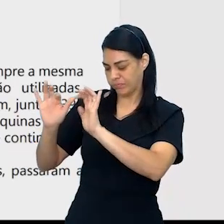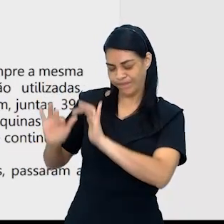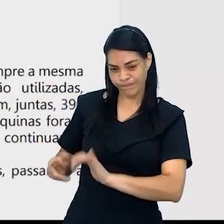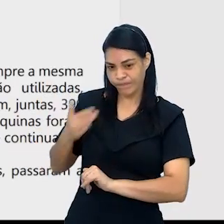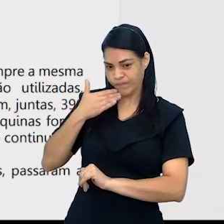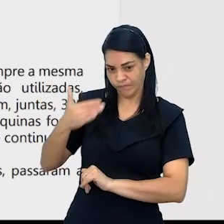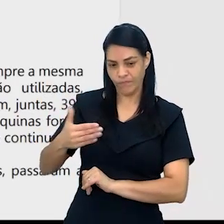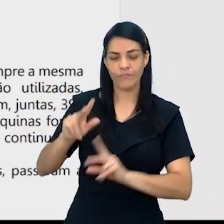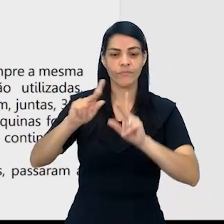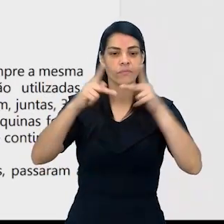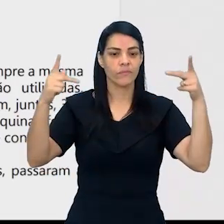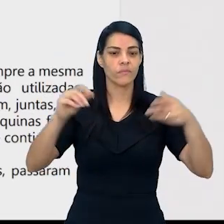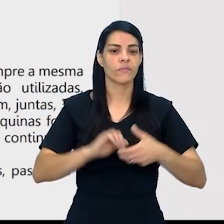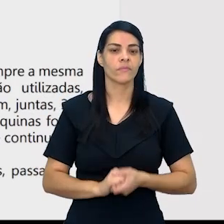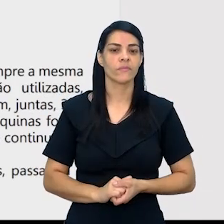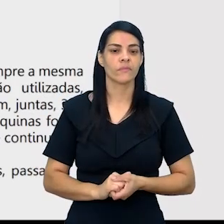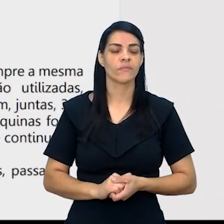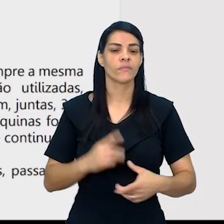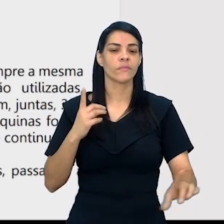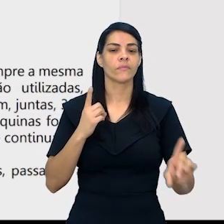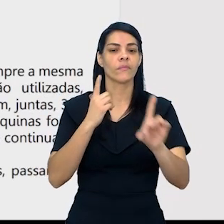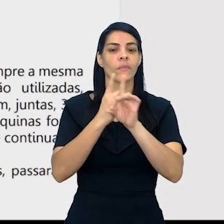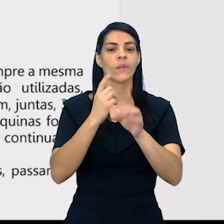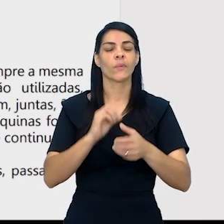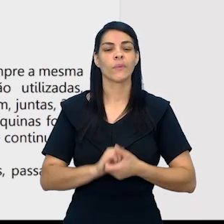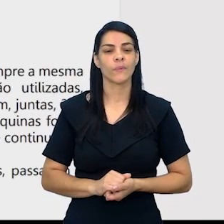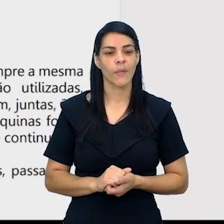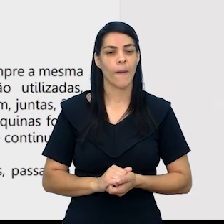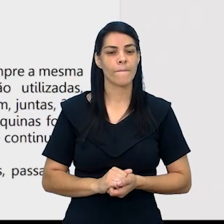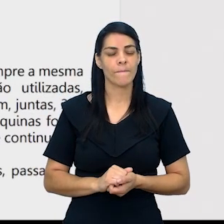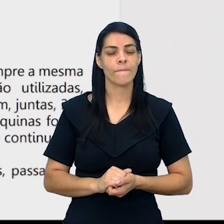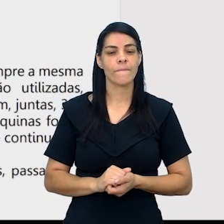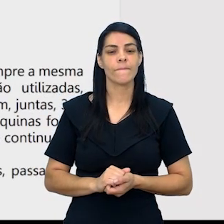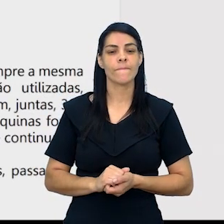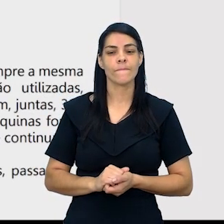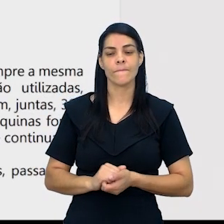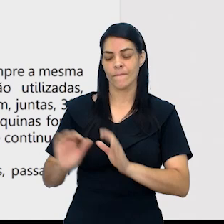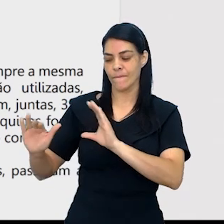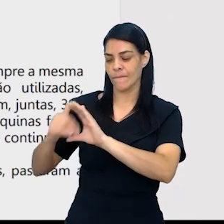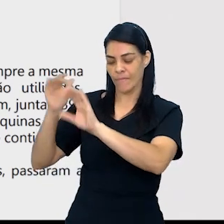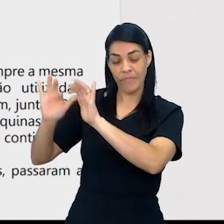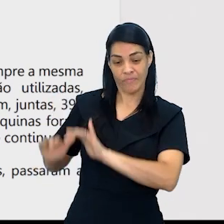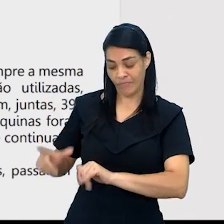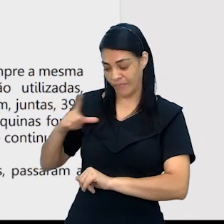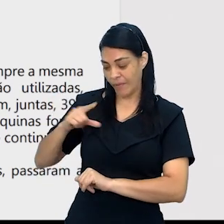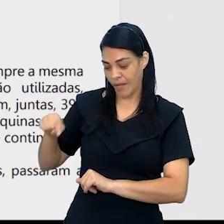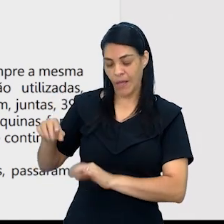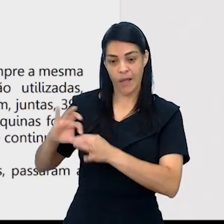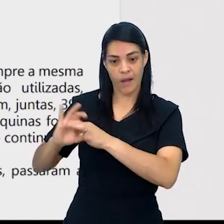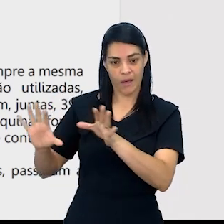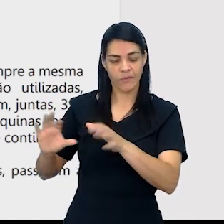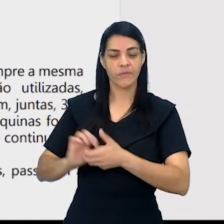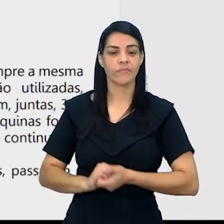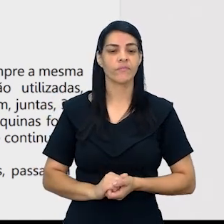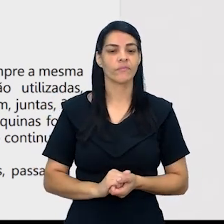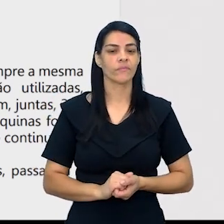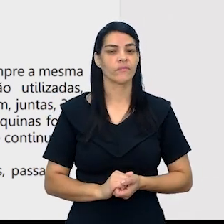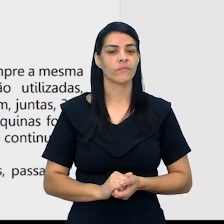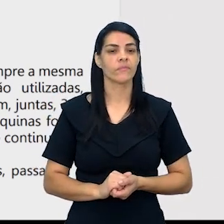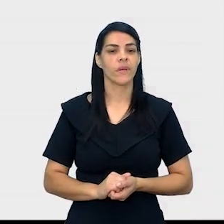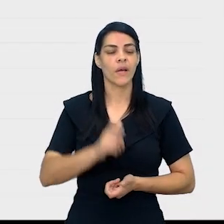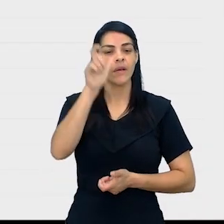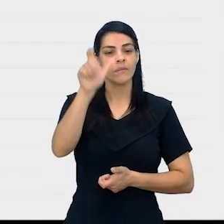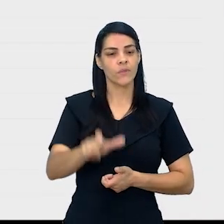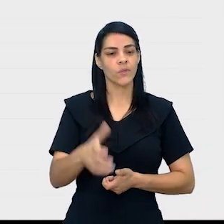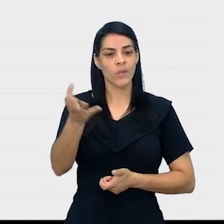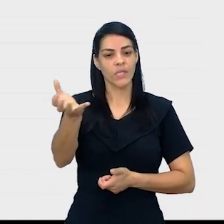pediu o link se encontra aqui no chat né É ou para quem quiser